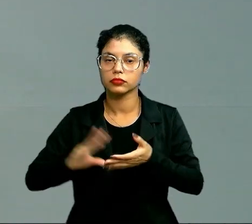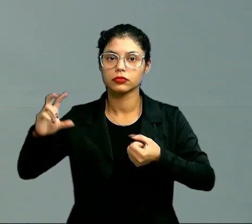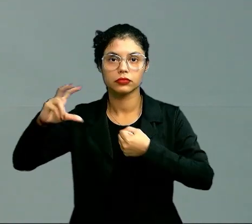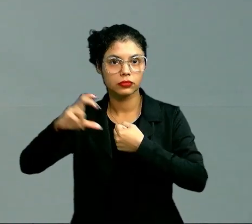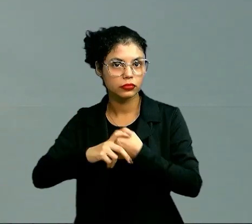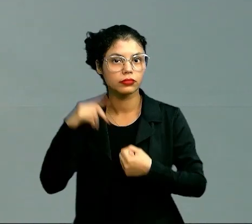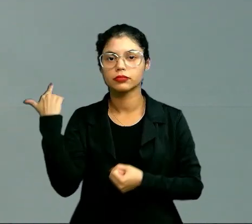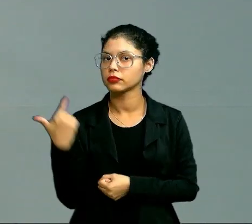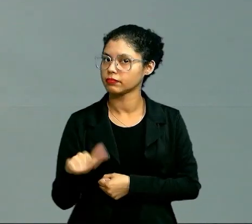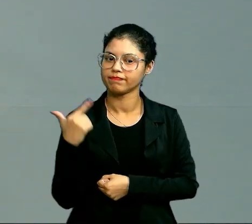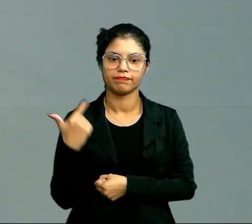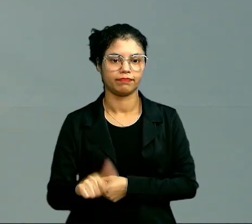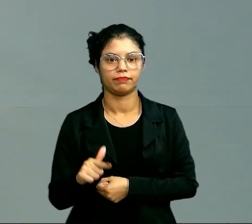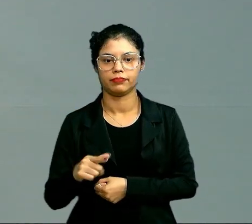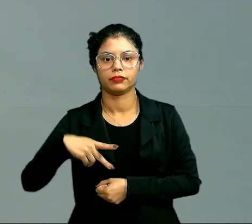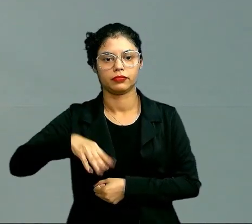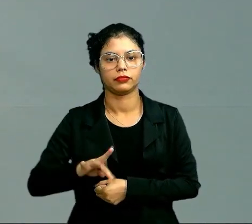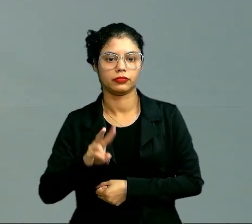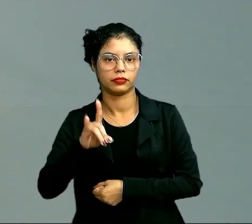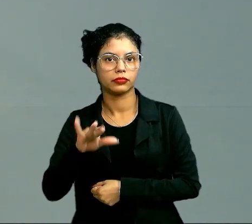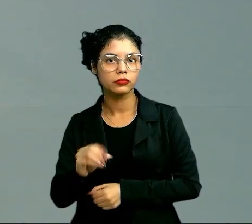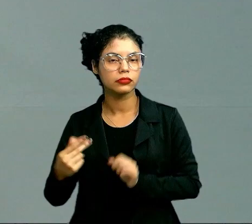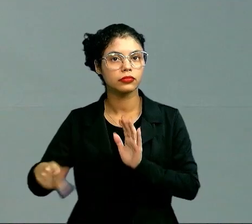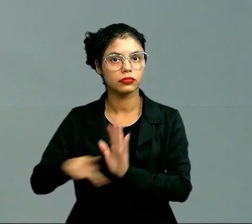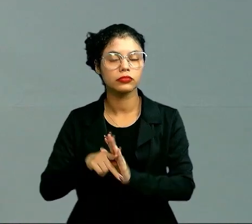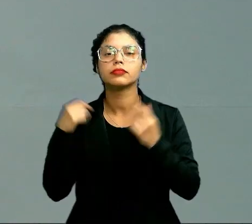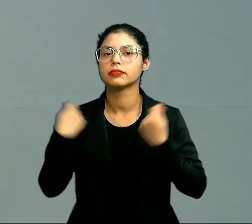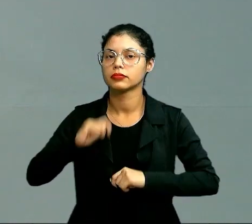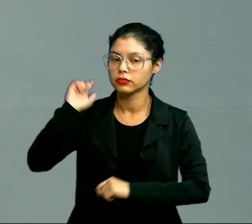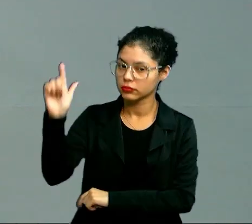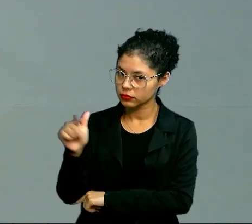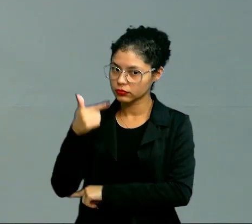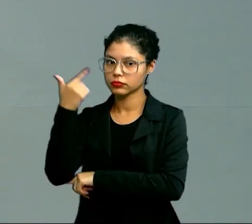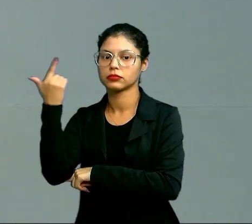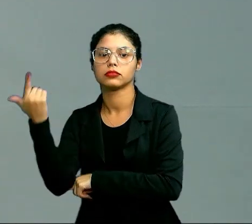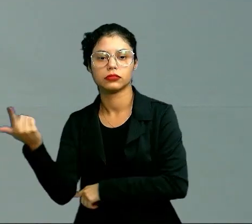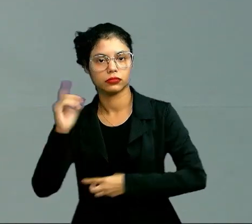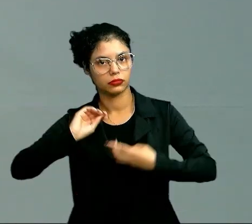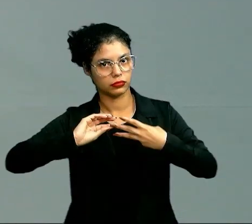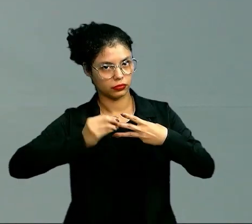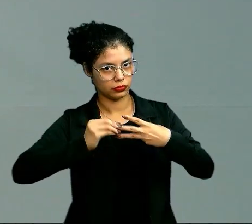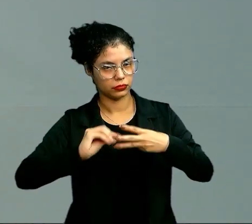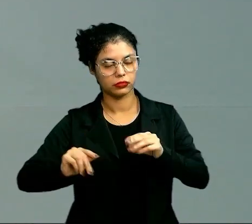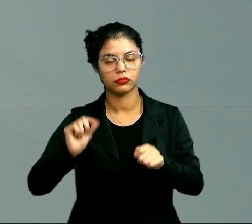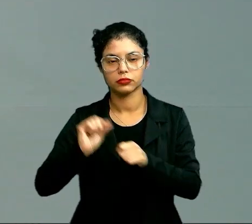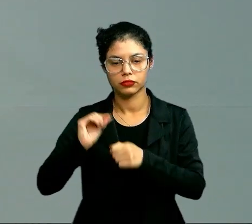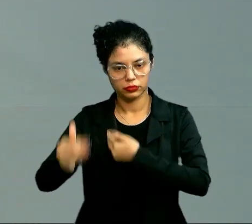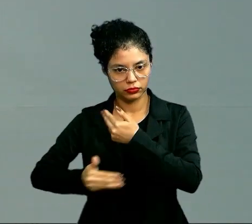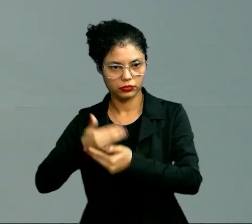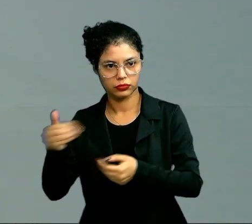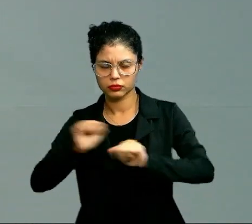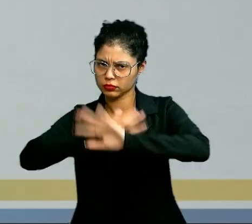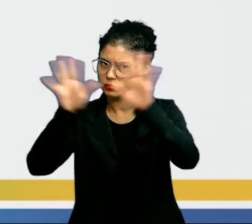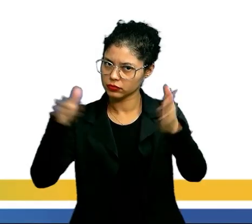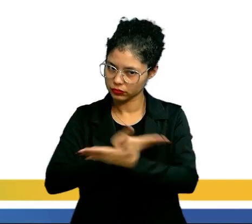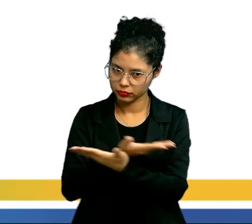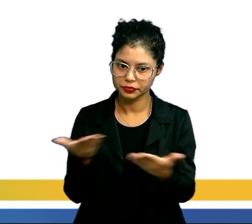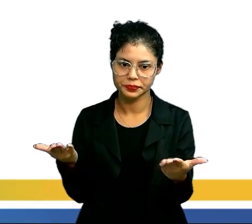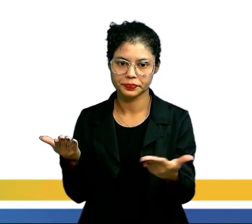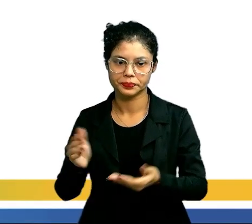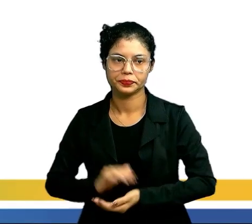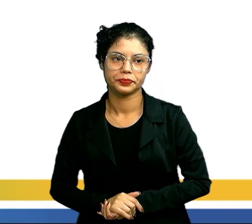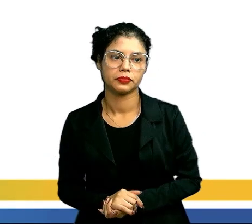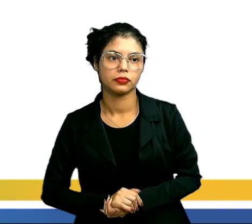vírus eles não ter metabolismo próprio, ele necessitar da outra célula. Isso aí eu acho que ficou claro para vocês,